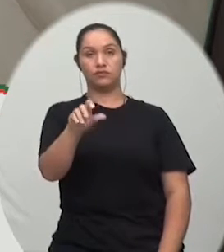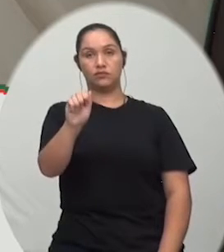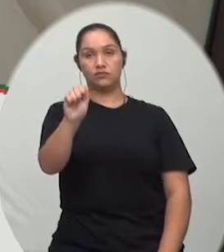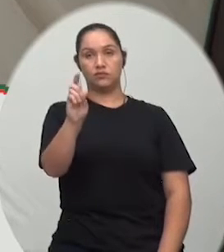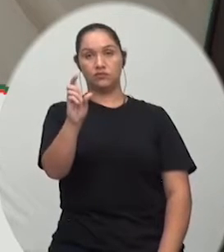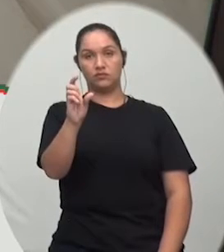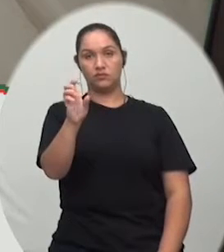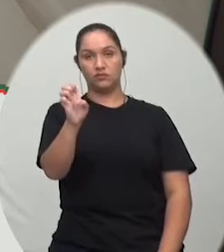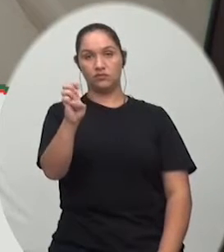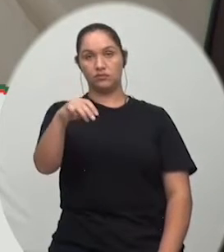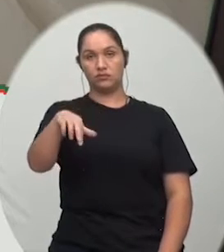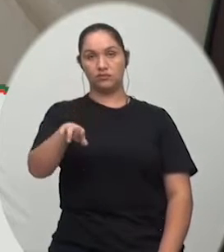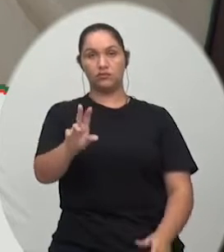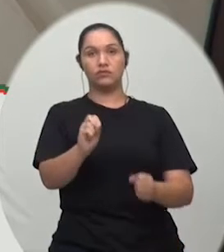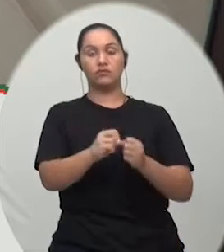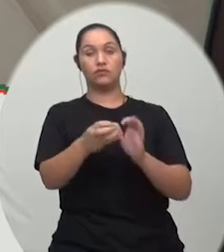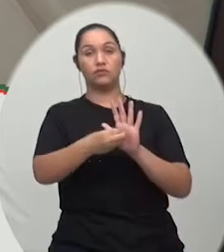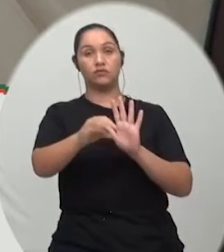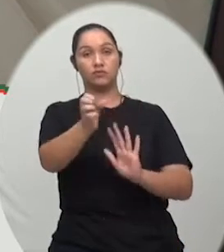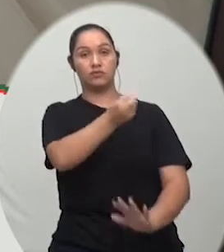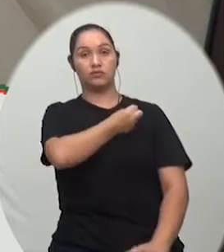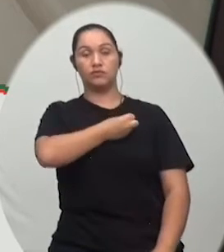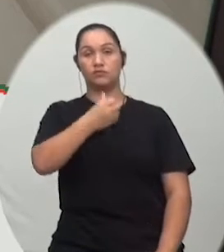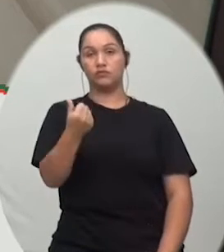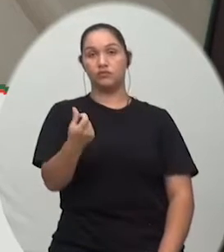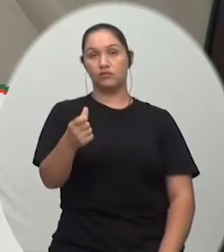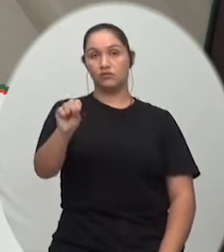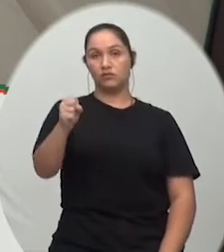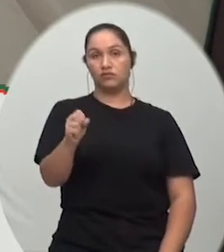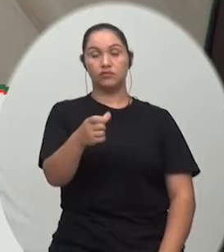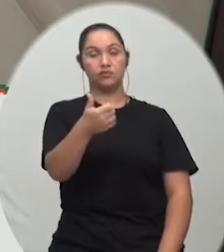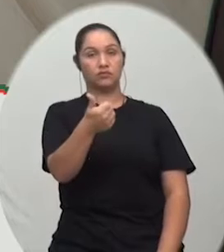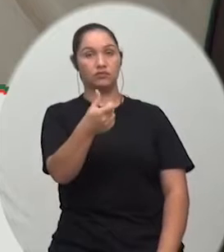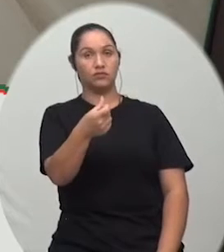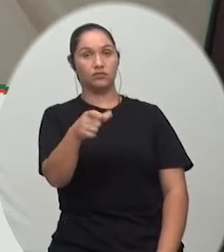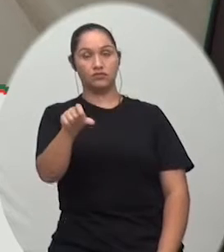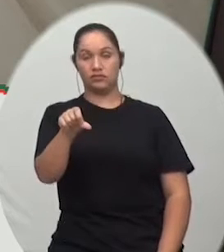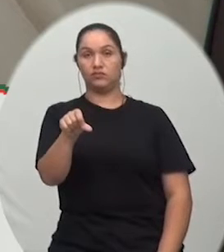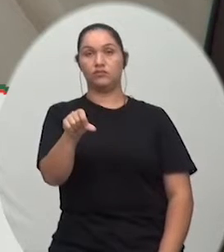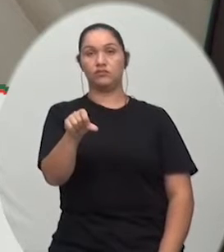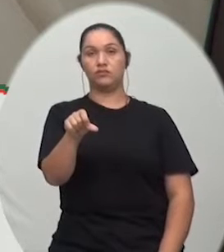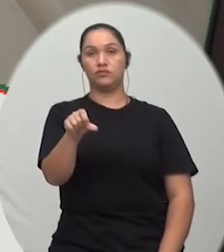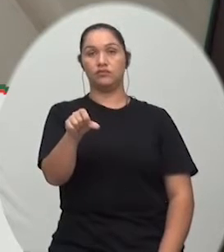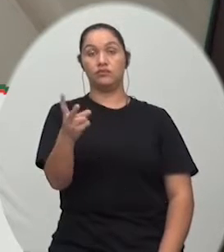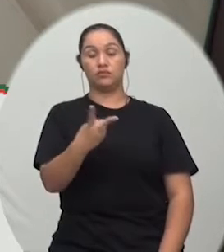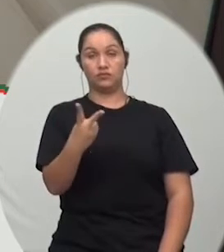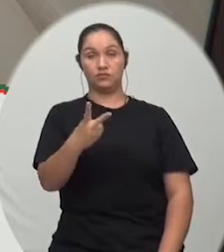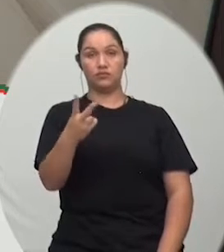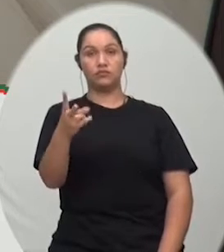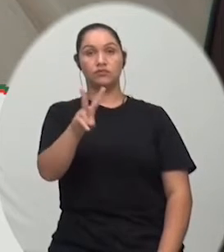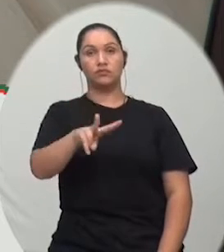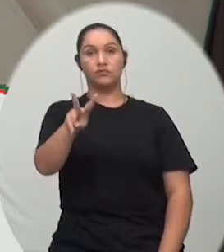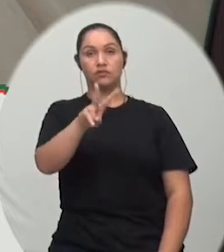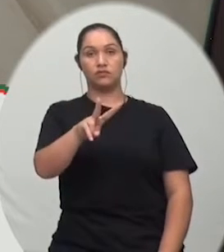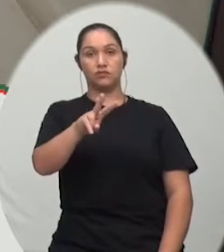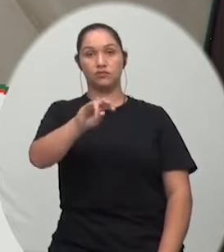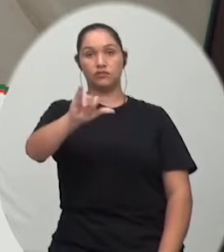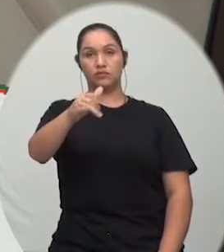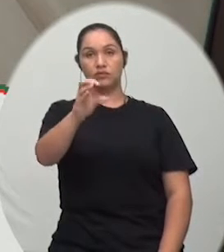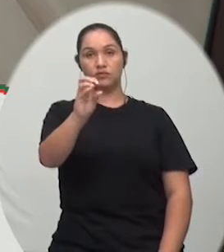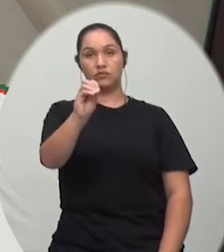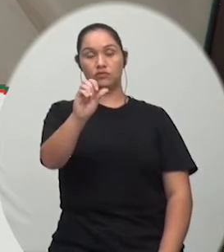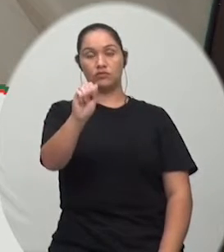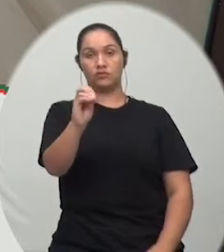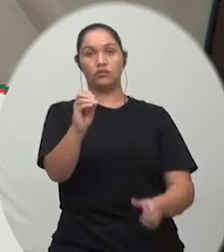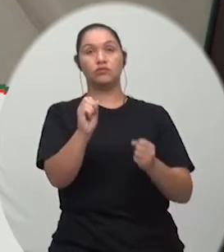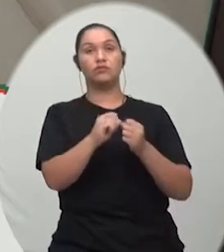Ademir Honorato. Indicações números 168 e 169/19, ambas de autoria do vereador João Batista